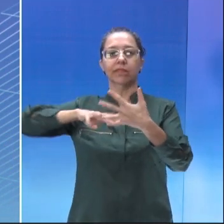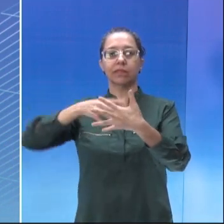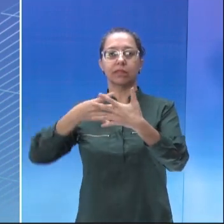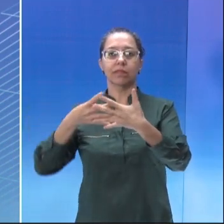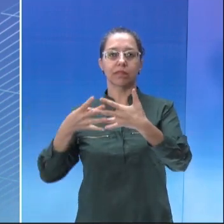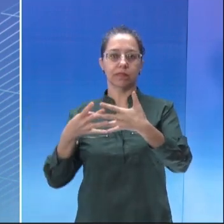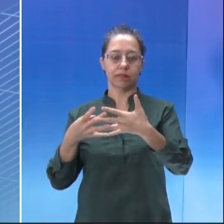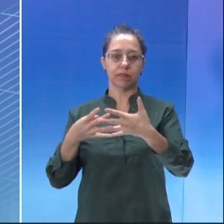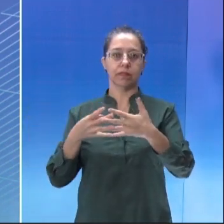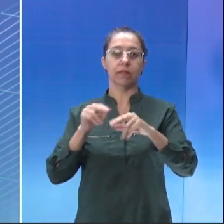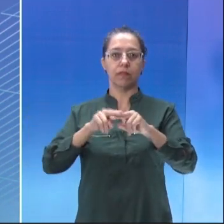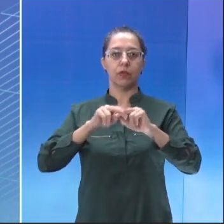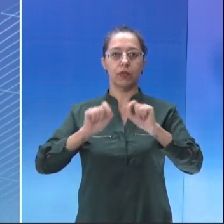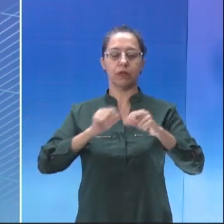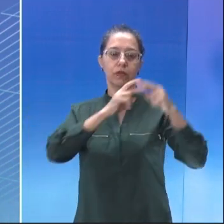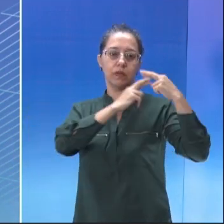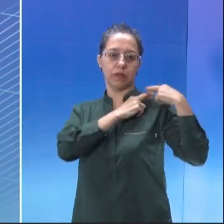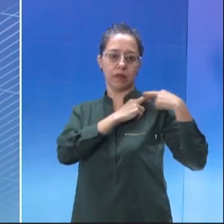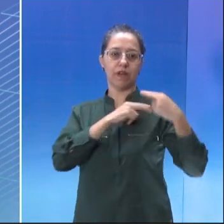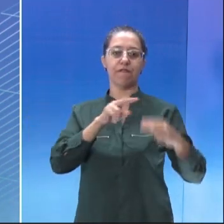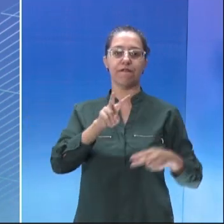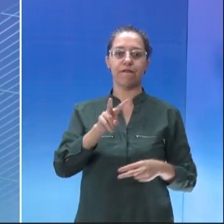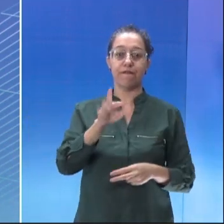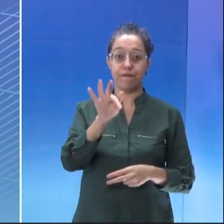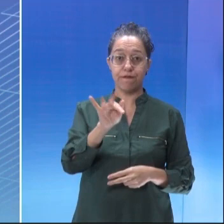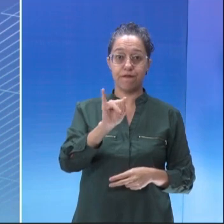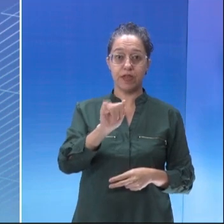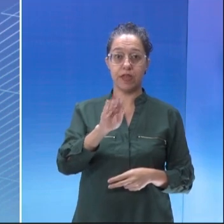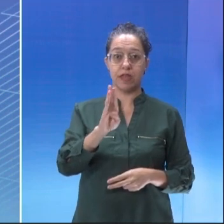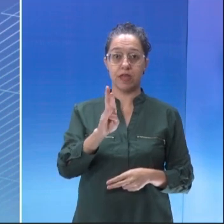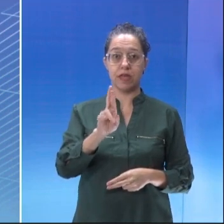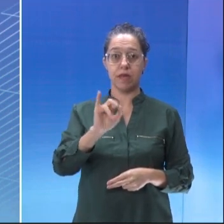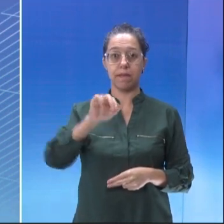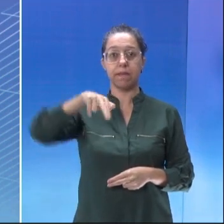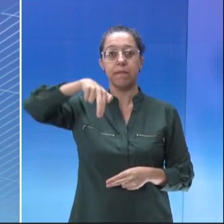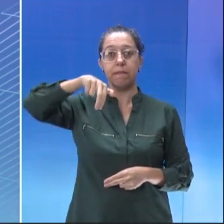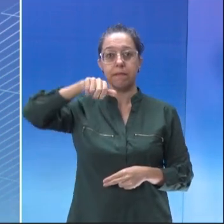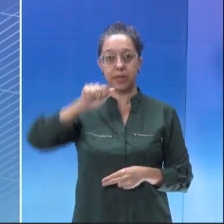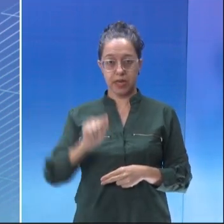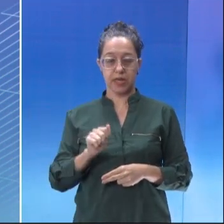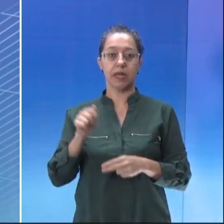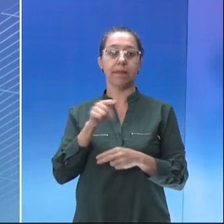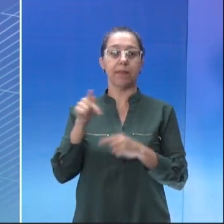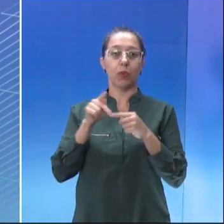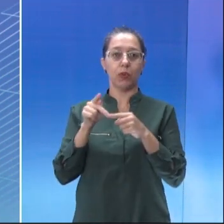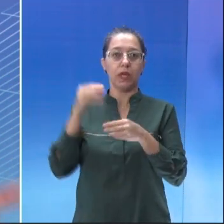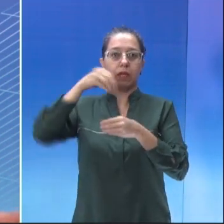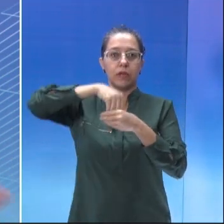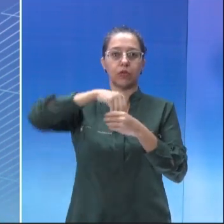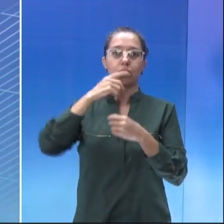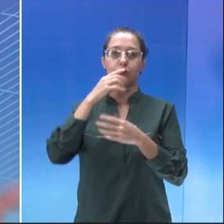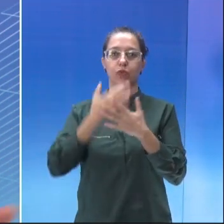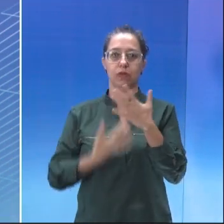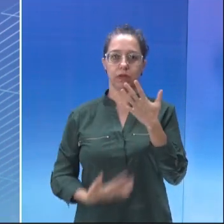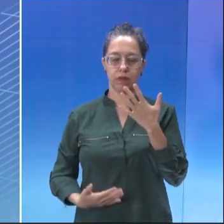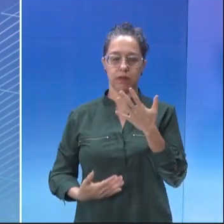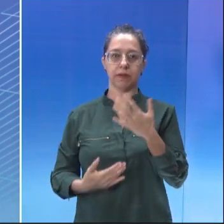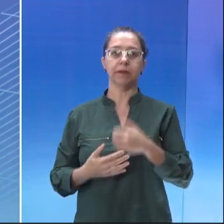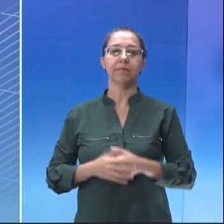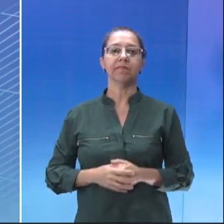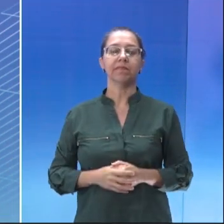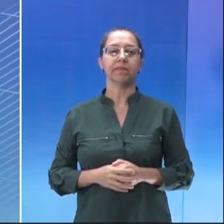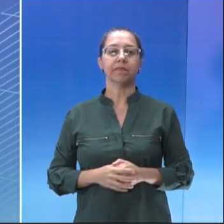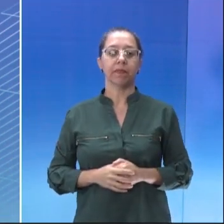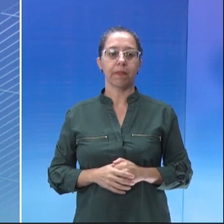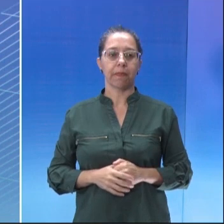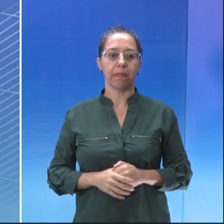Então essa é a função da fibrina, que é uma proteína que a gente tem aí, que impede a passagem do sangue quando ocorre alguma